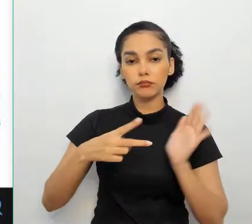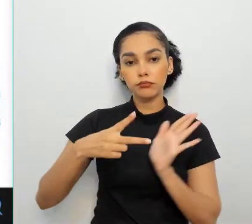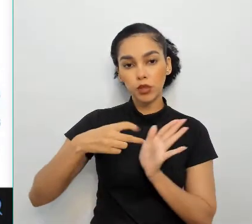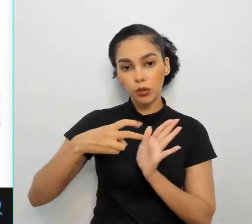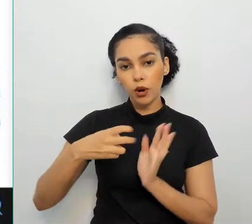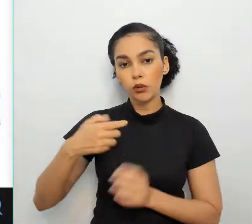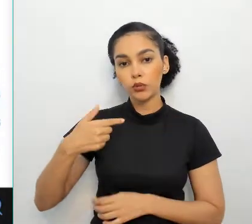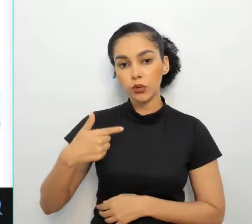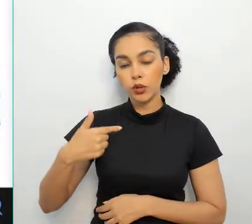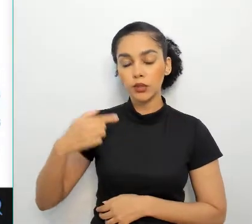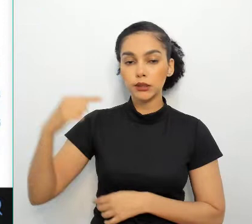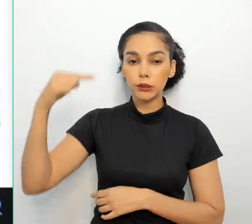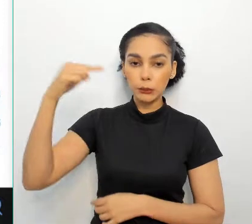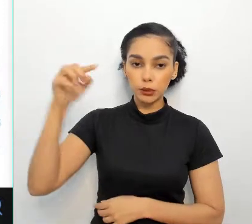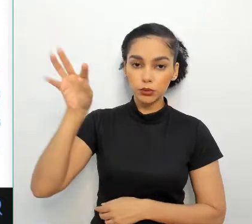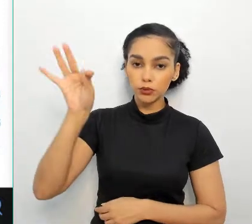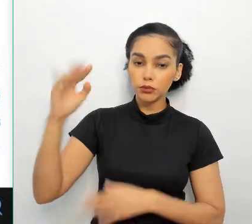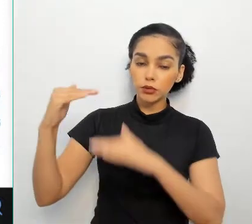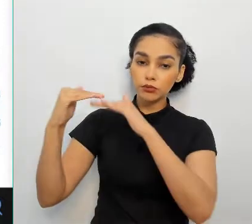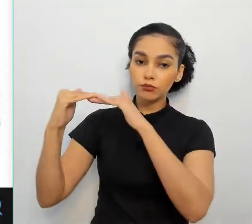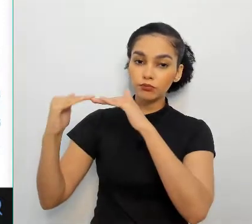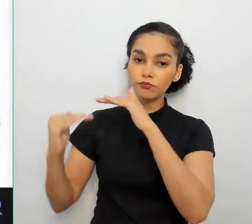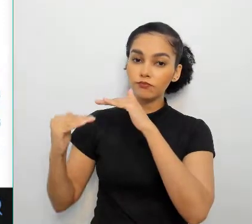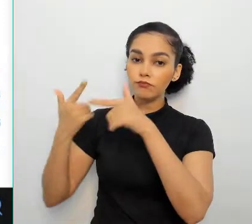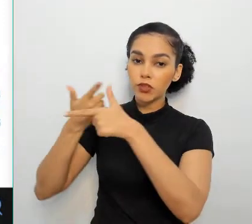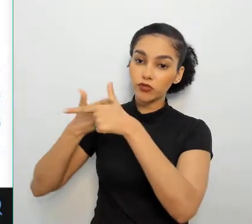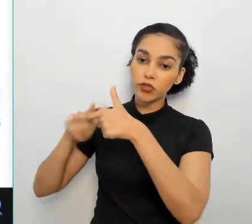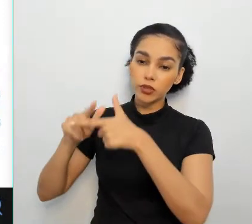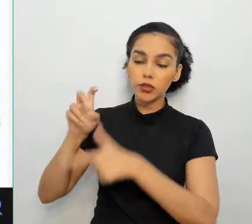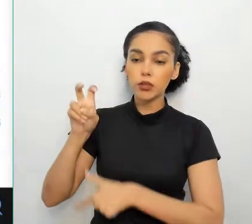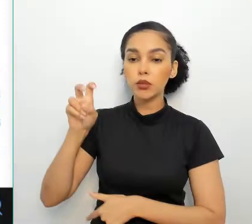por 5.730.